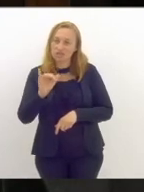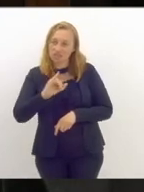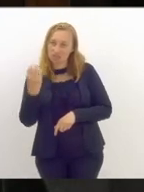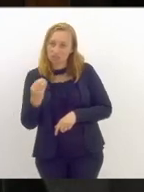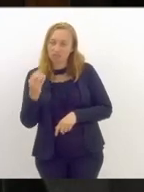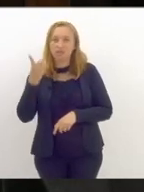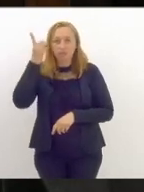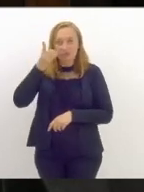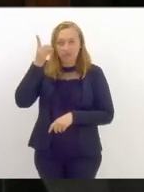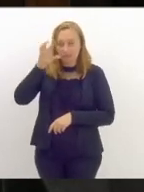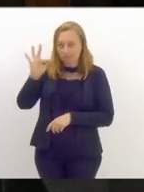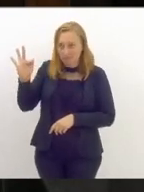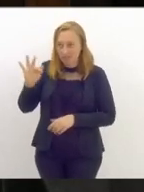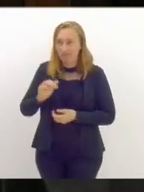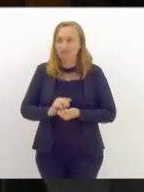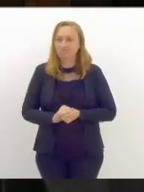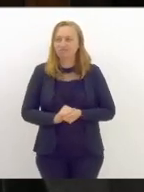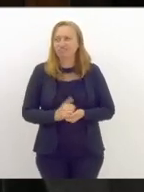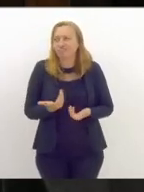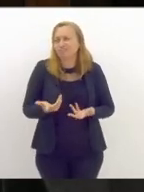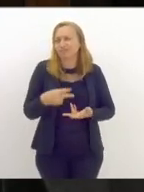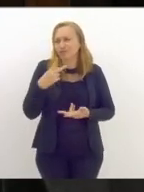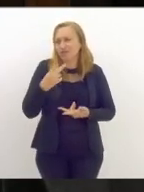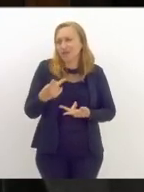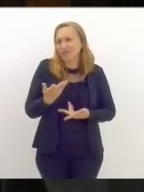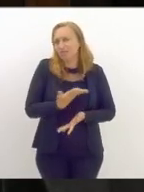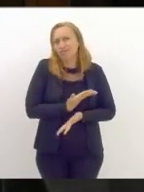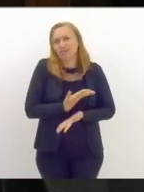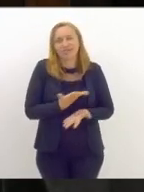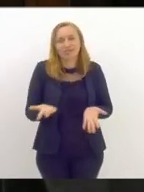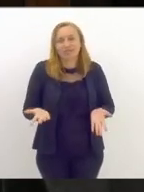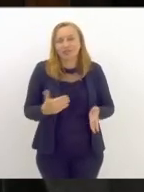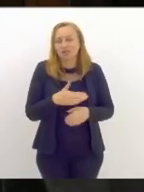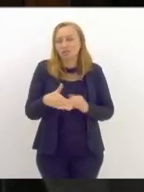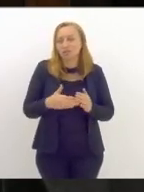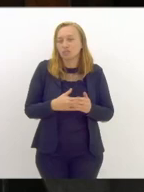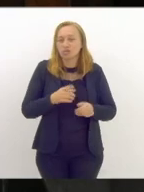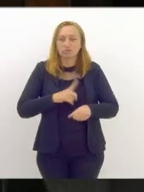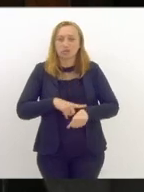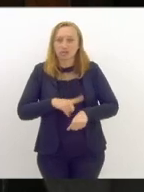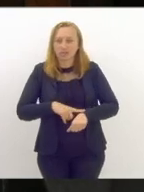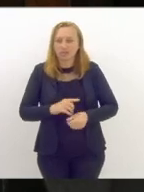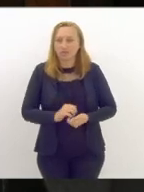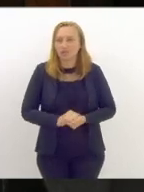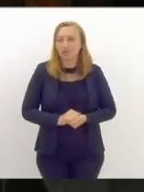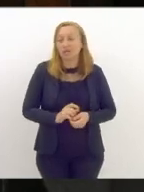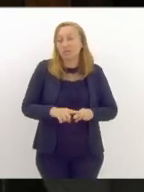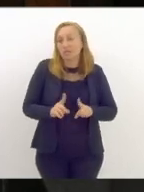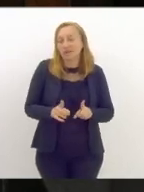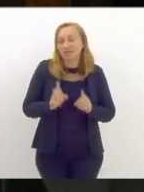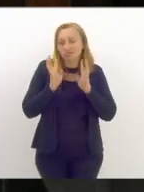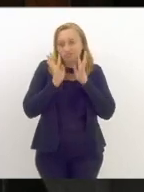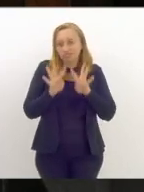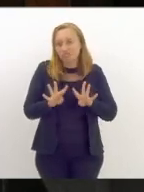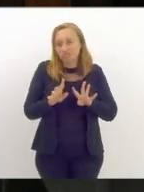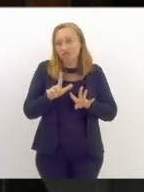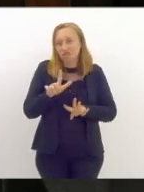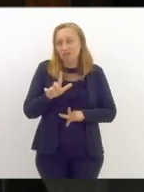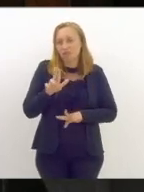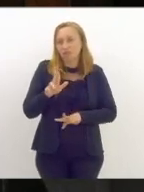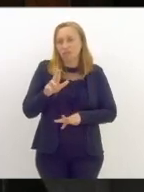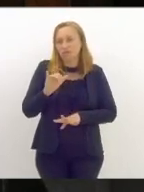federal. Difícil falar do Luizinho. O Luizinho é um amigo de todas as horas. Mas o que me chama a atenção no Luizinho é